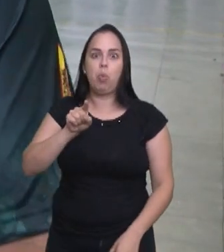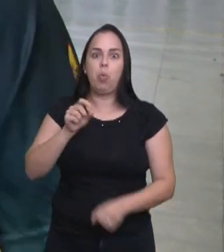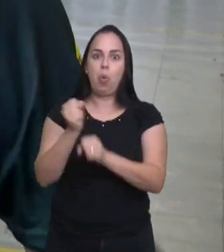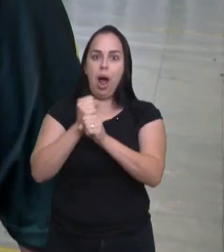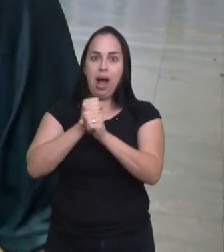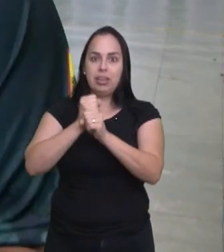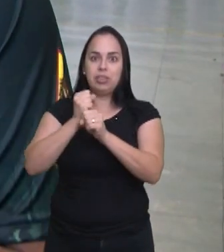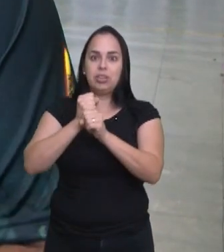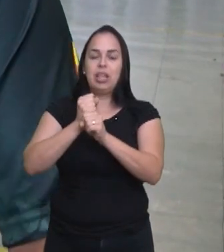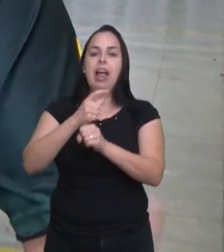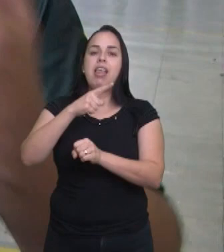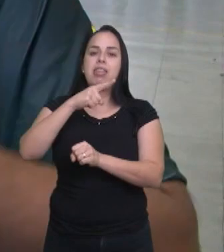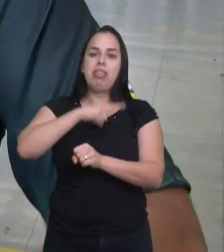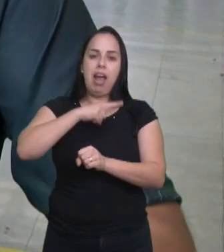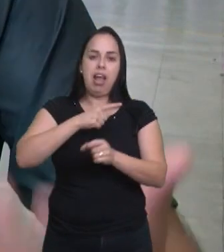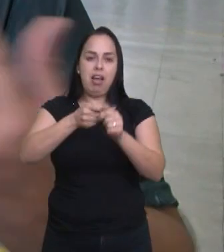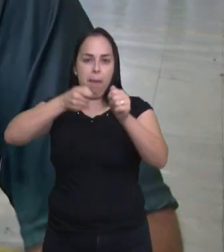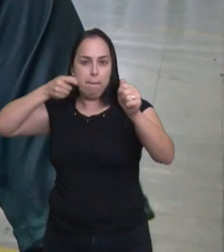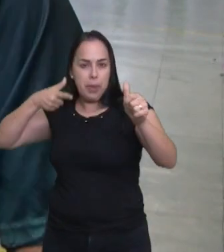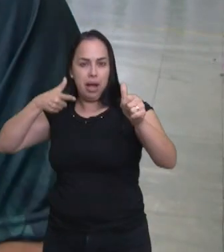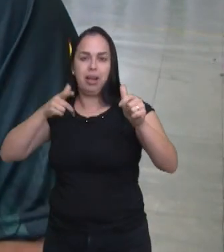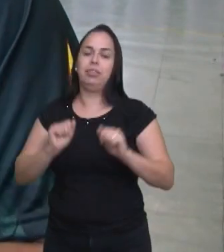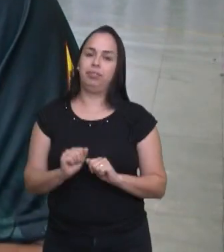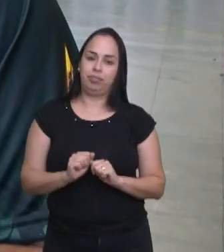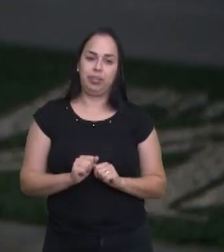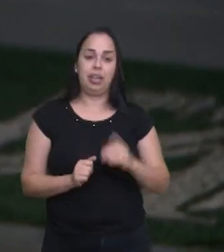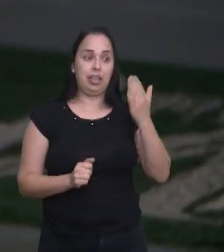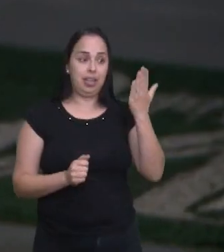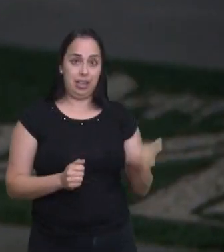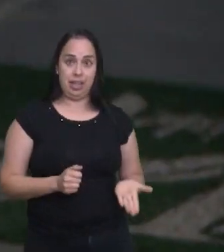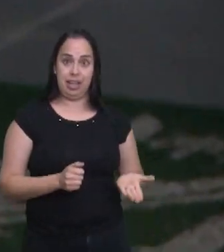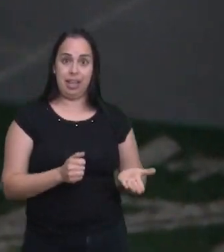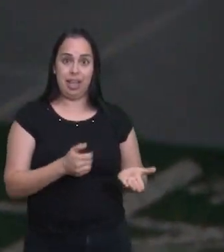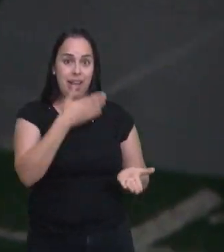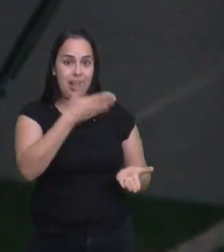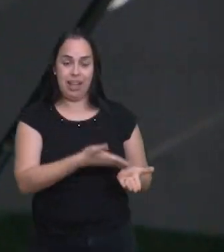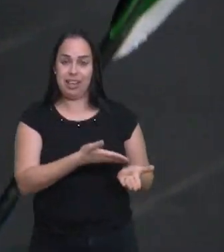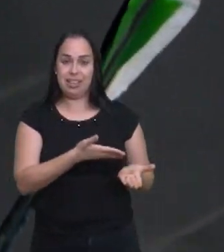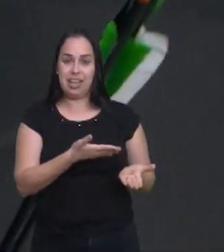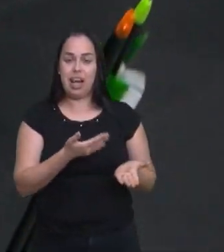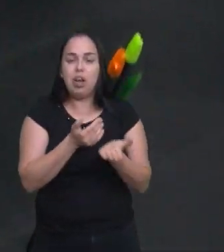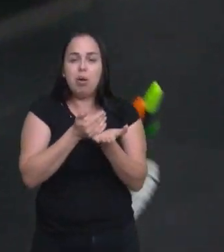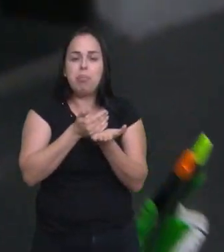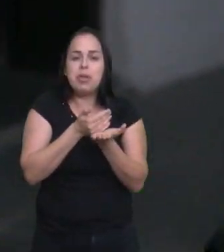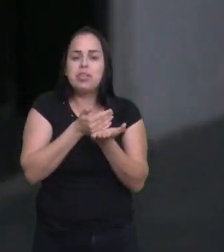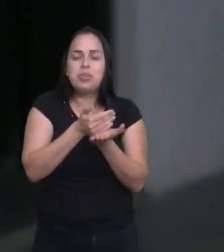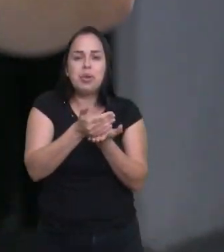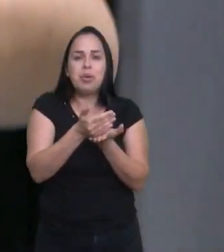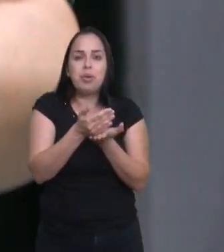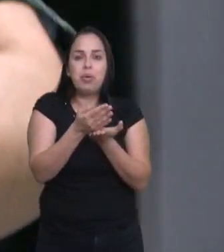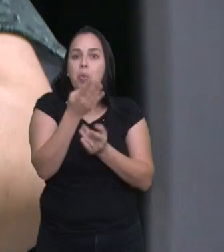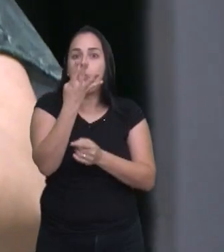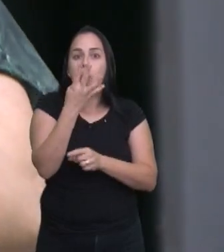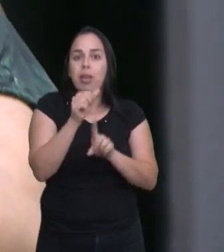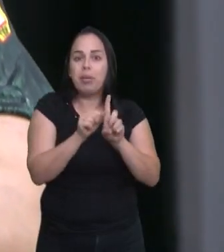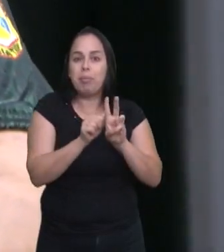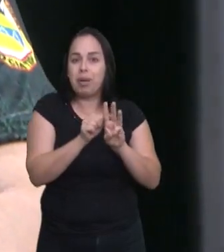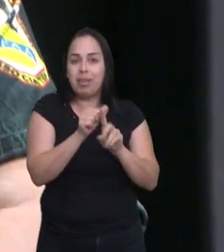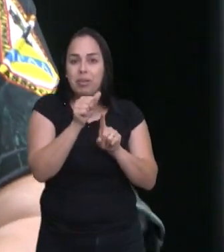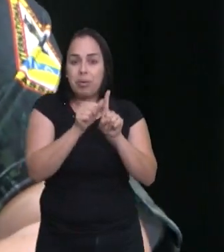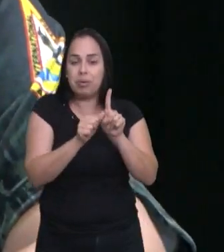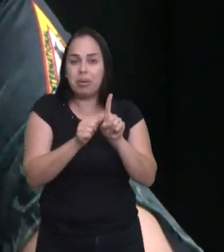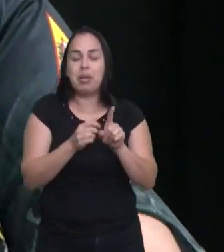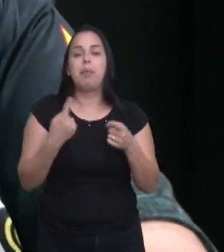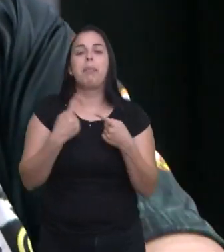criada em volta do arco e flecha. Isso faz parte do imaginário das pessoas. A Graziella é um exemplo disso. Ela iniciou no esporte há 4